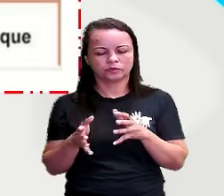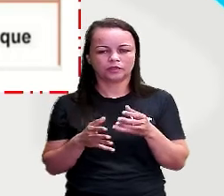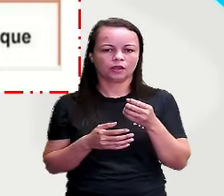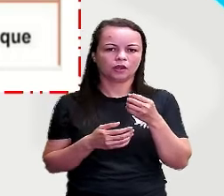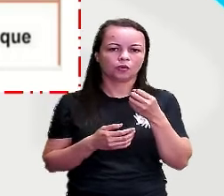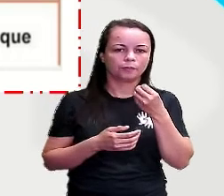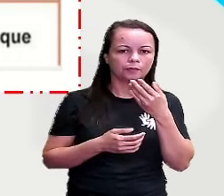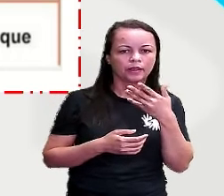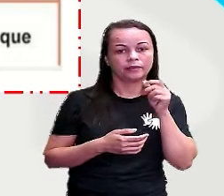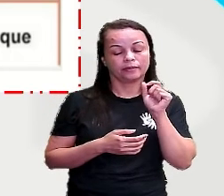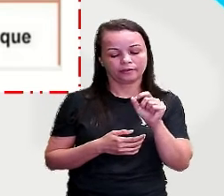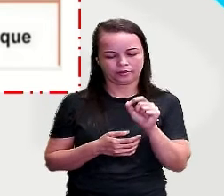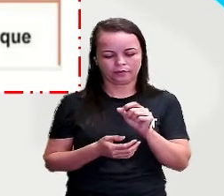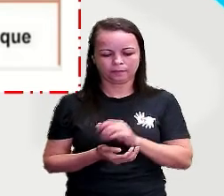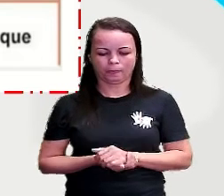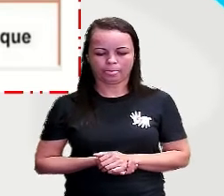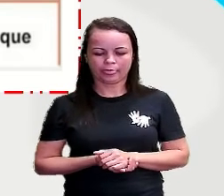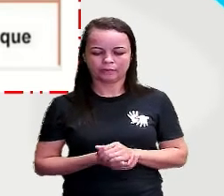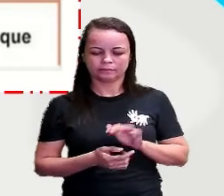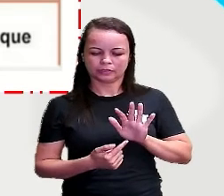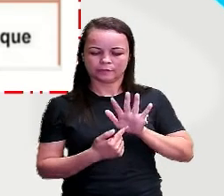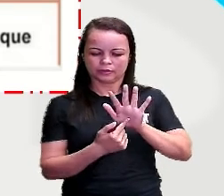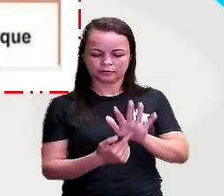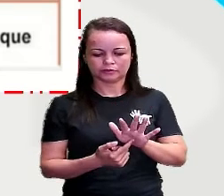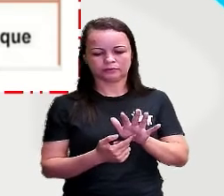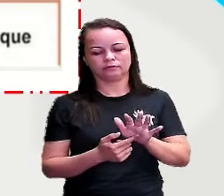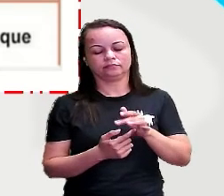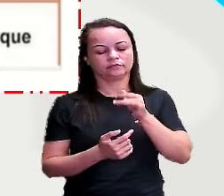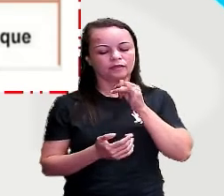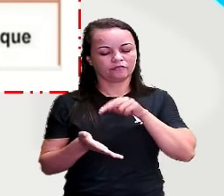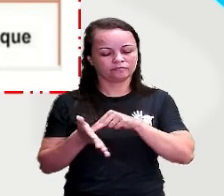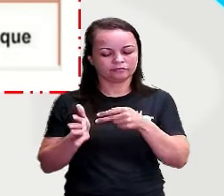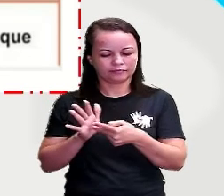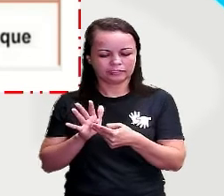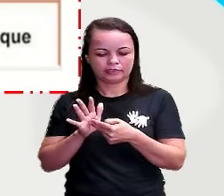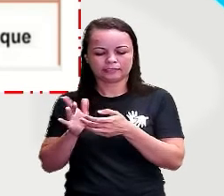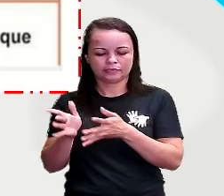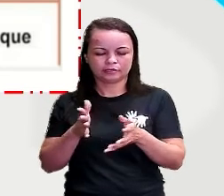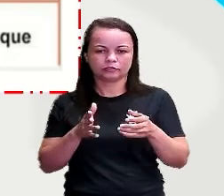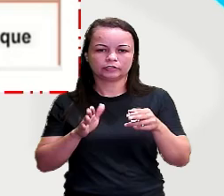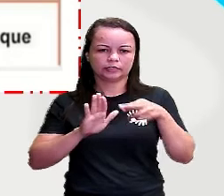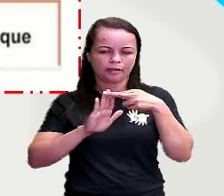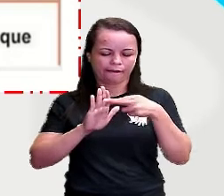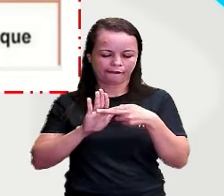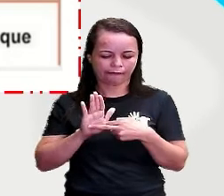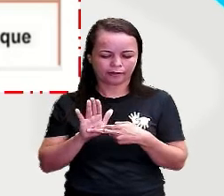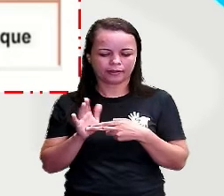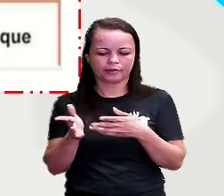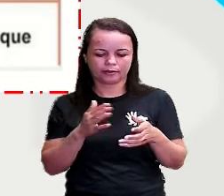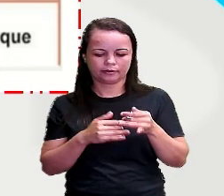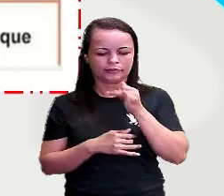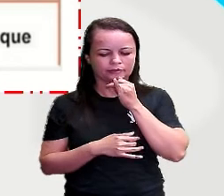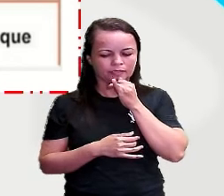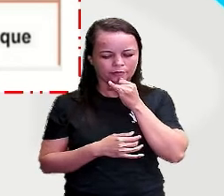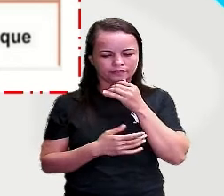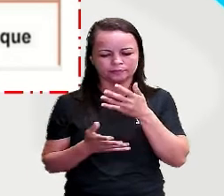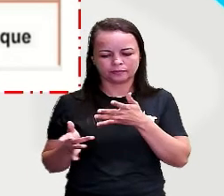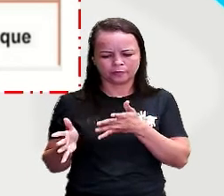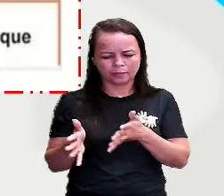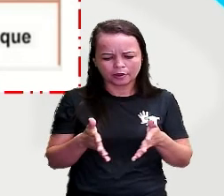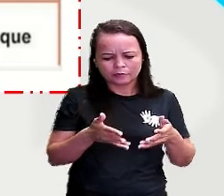ó, ele permanecia brincando, ainda que sentisse sono. Então, é concessivo, uma exceção à regra. Porque